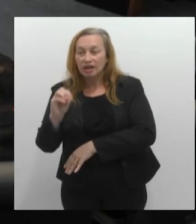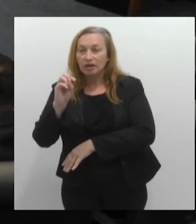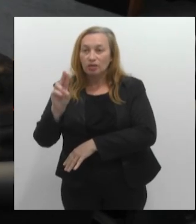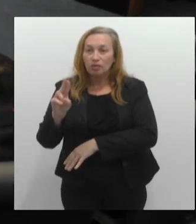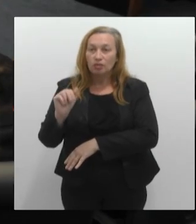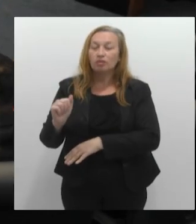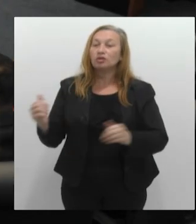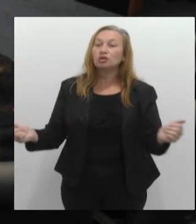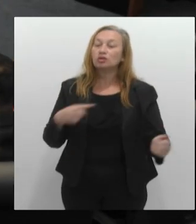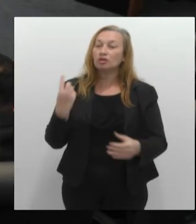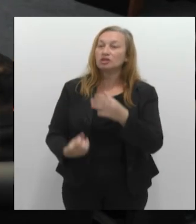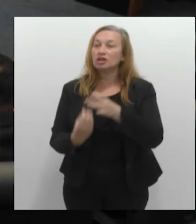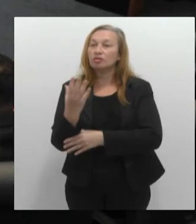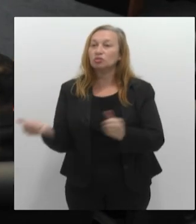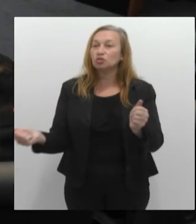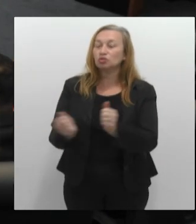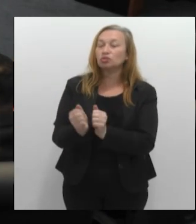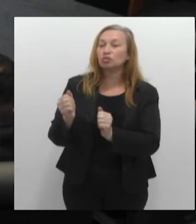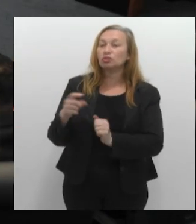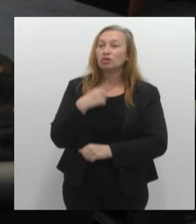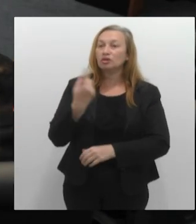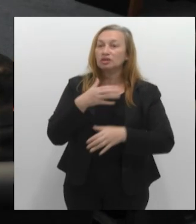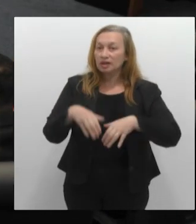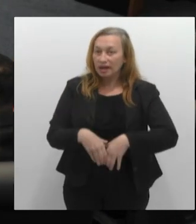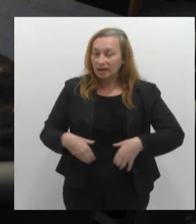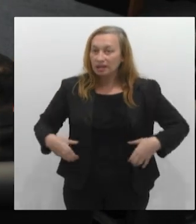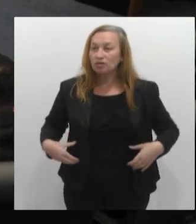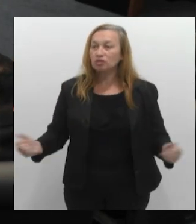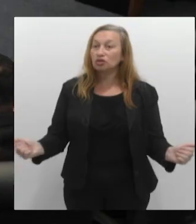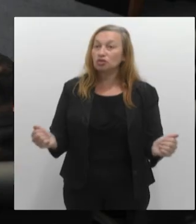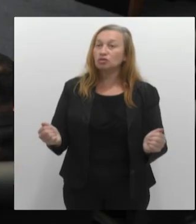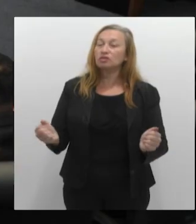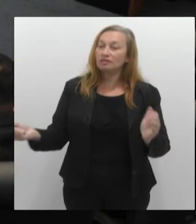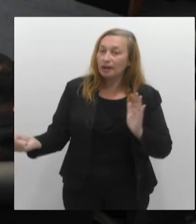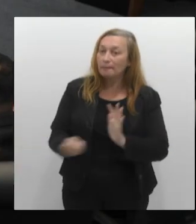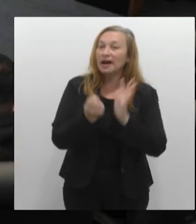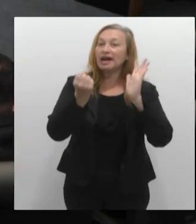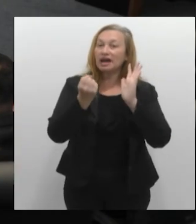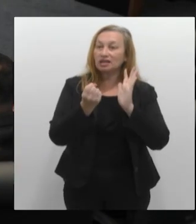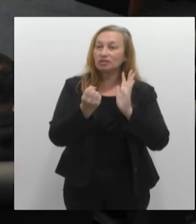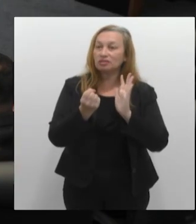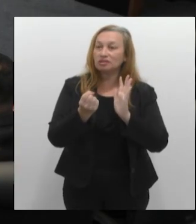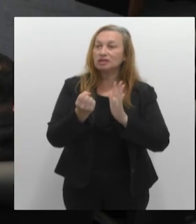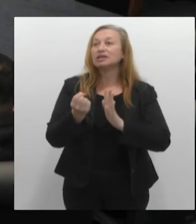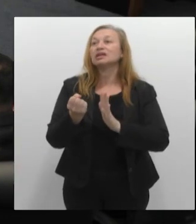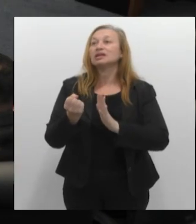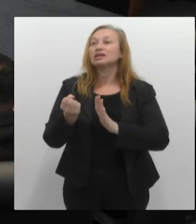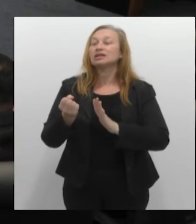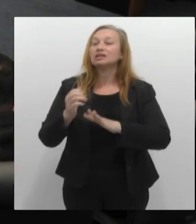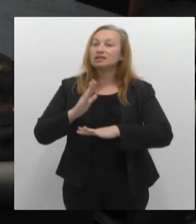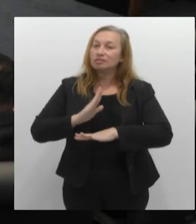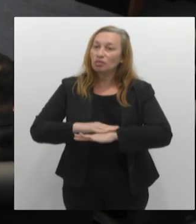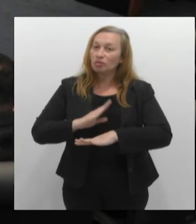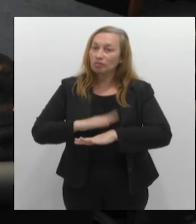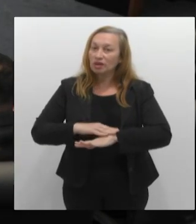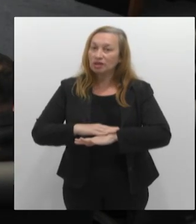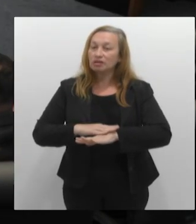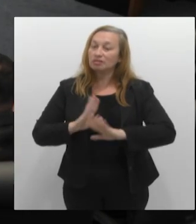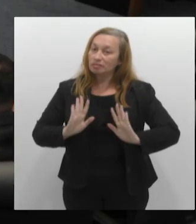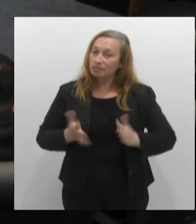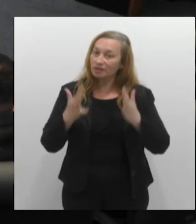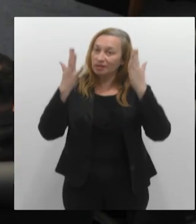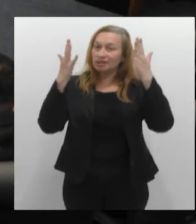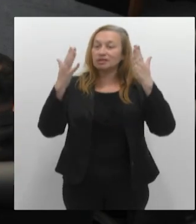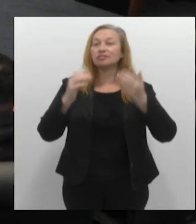compusemos juntamente com o nosso cardeal e que ficará marcado nesse grande momento